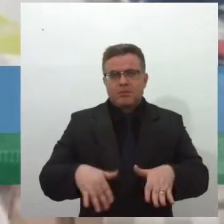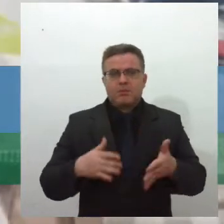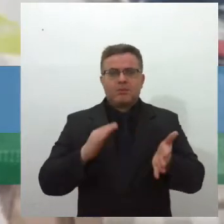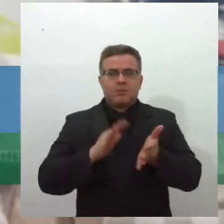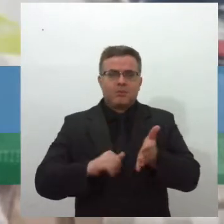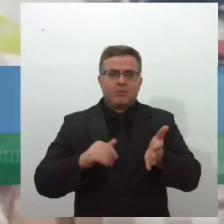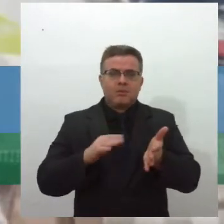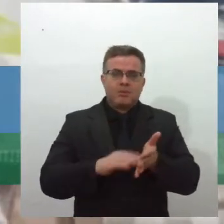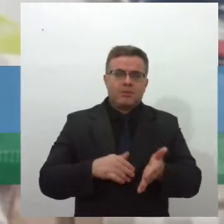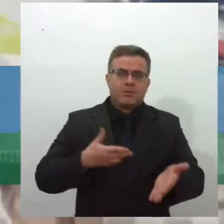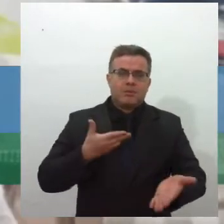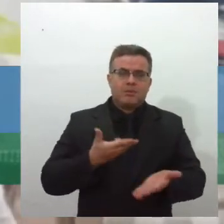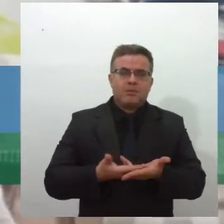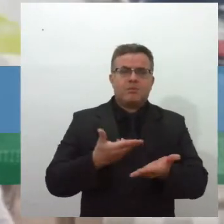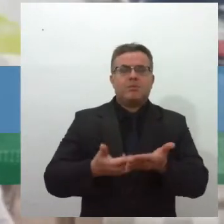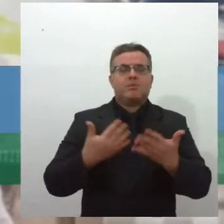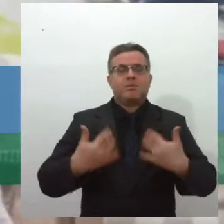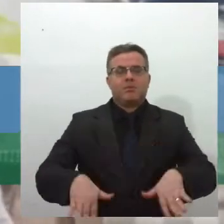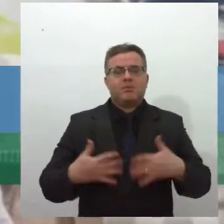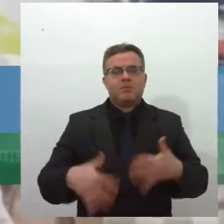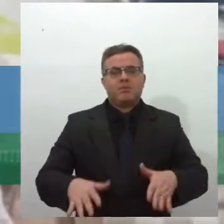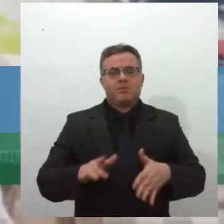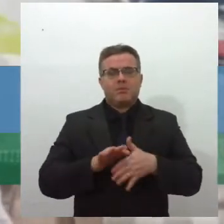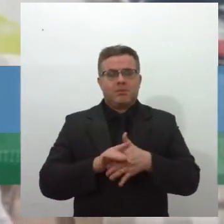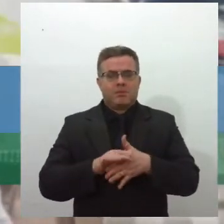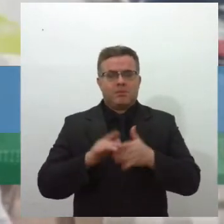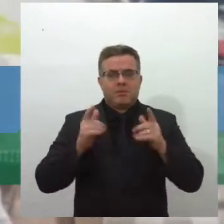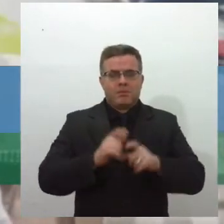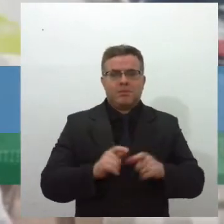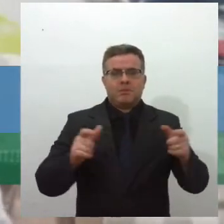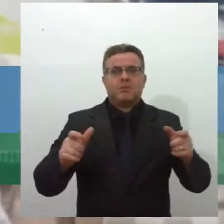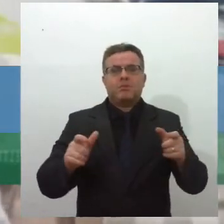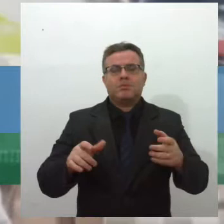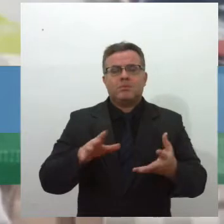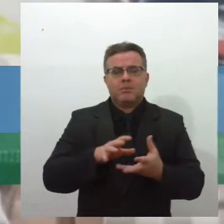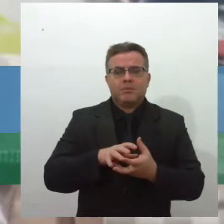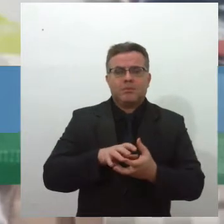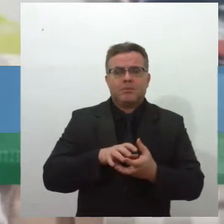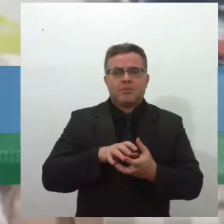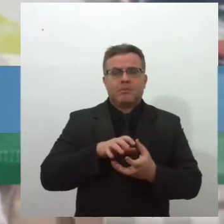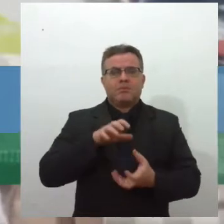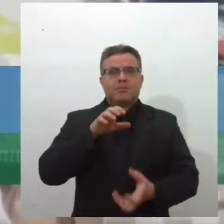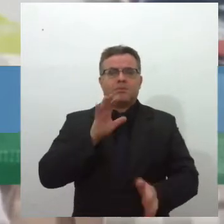cânula. Já no domicílio, vários idosos perderam a mobilidade,